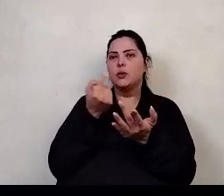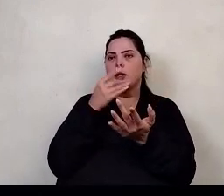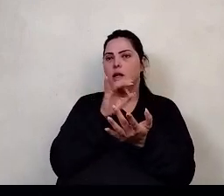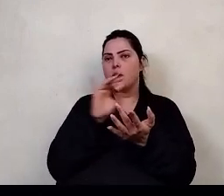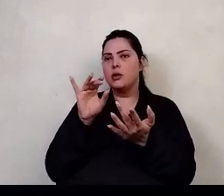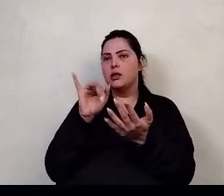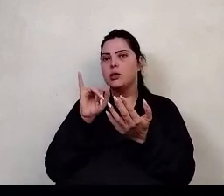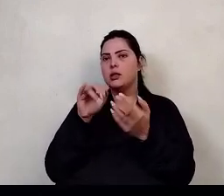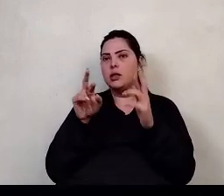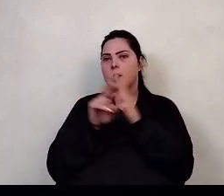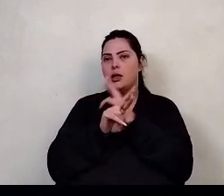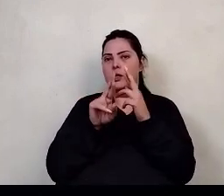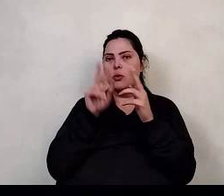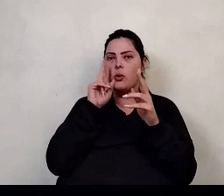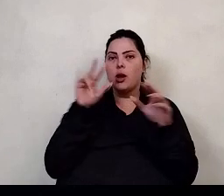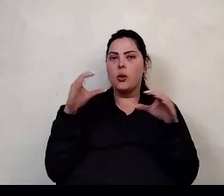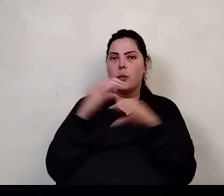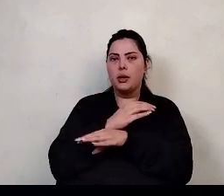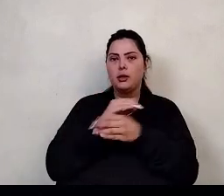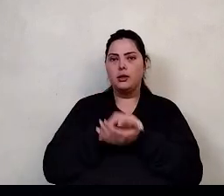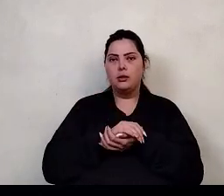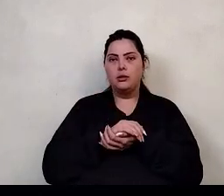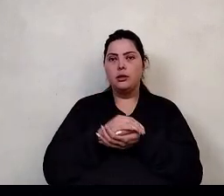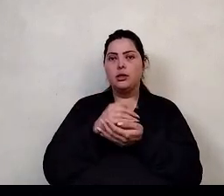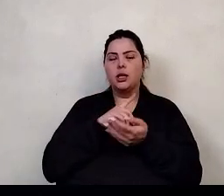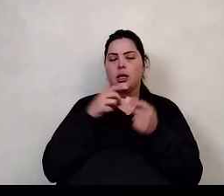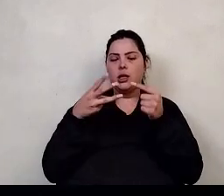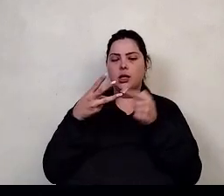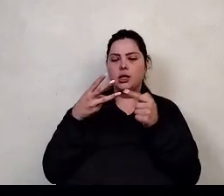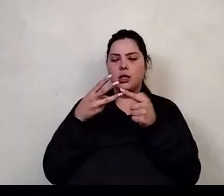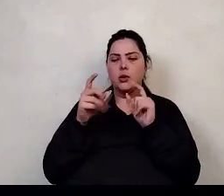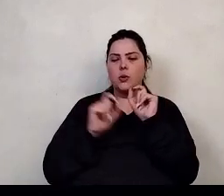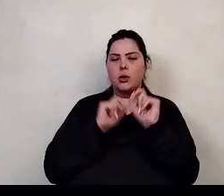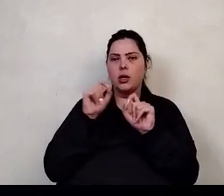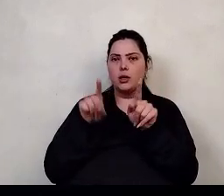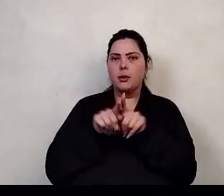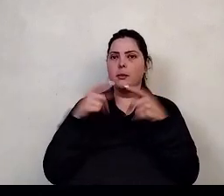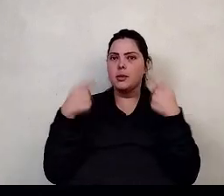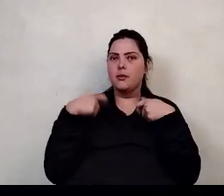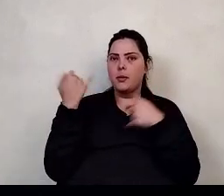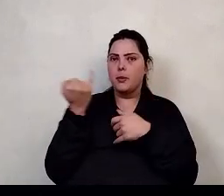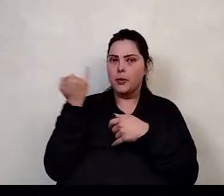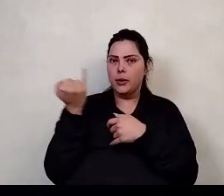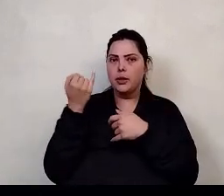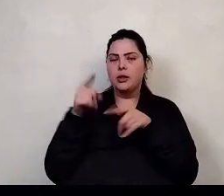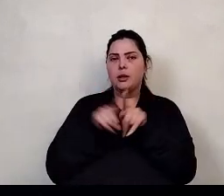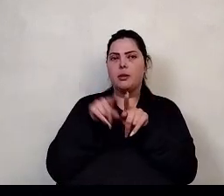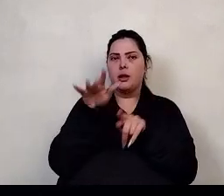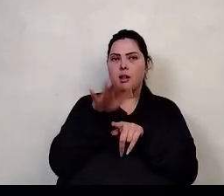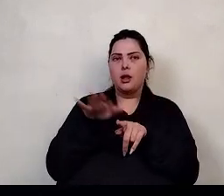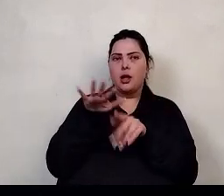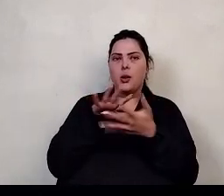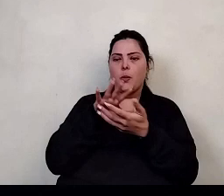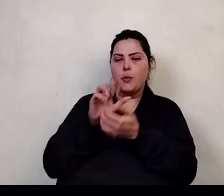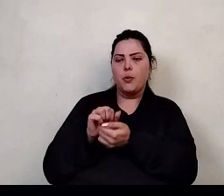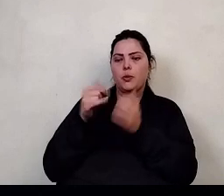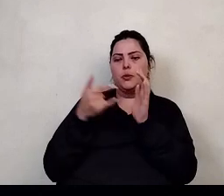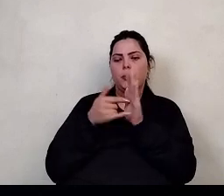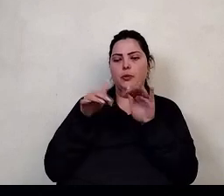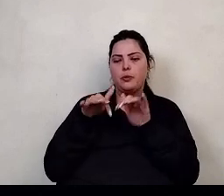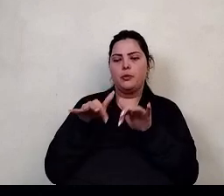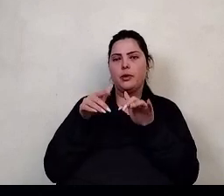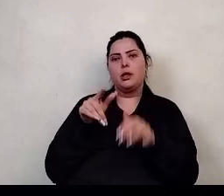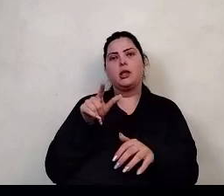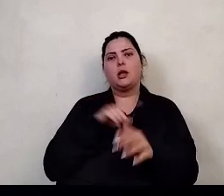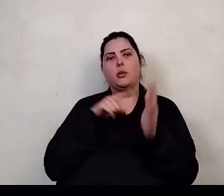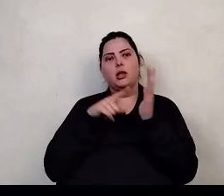todo. E tem um terceiro teste que também deveria ser muito importante dentro para o mundo dos desenvolvedores que estão codando e